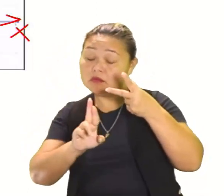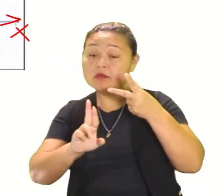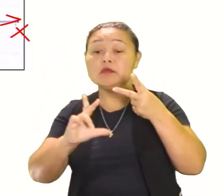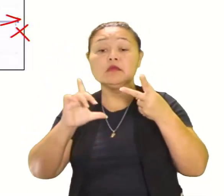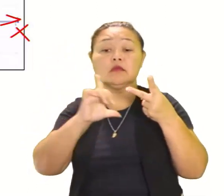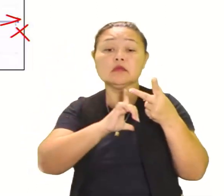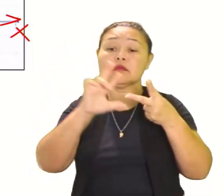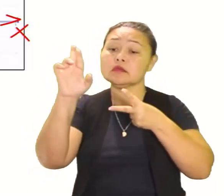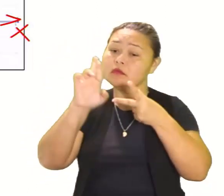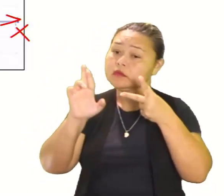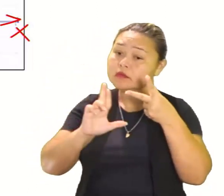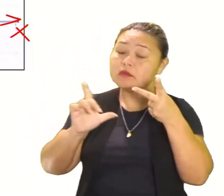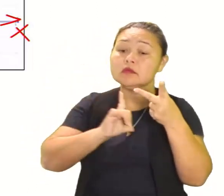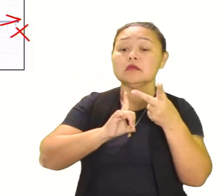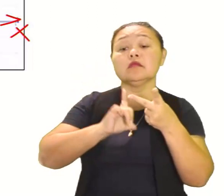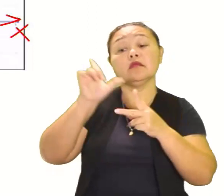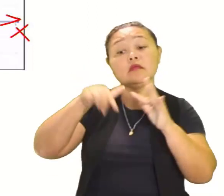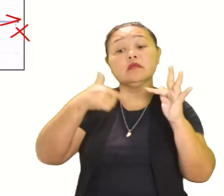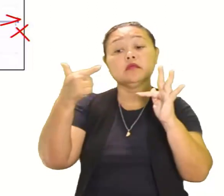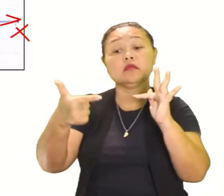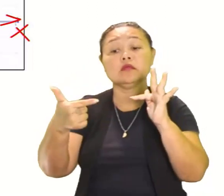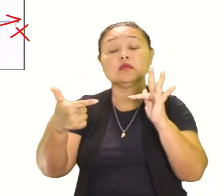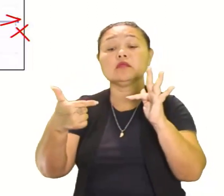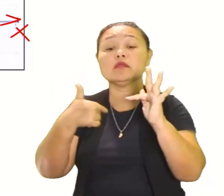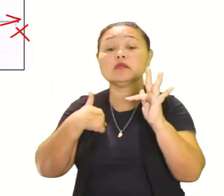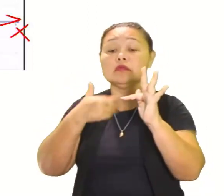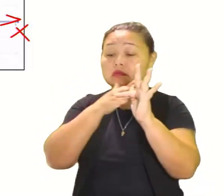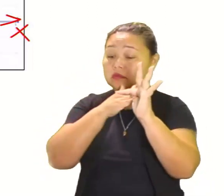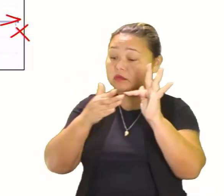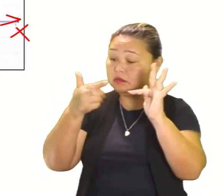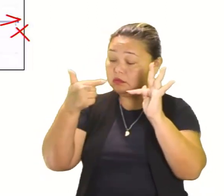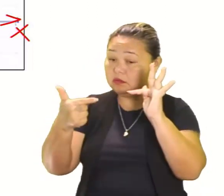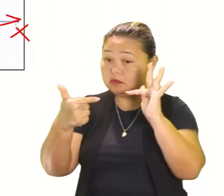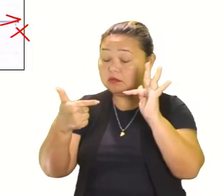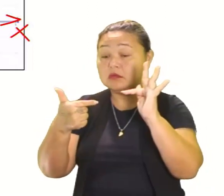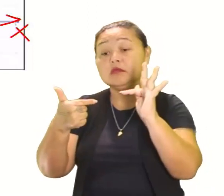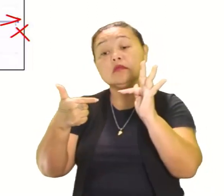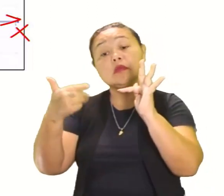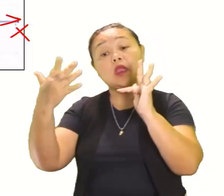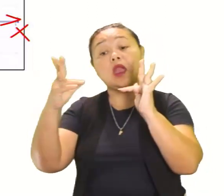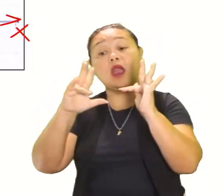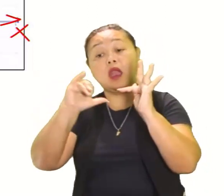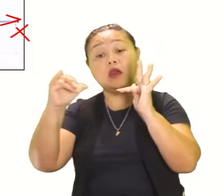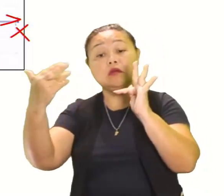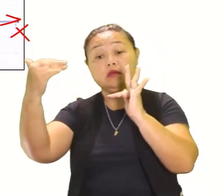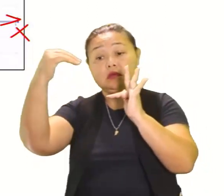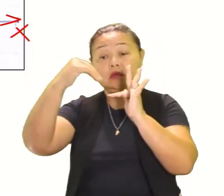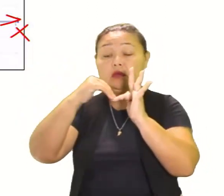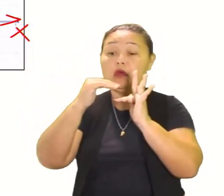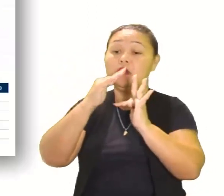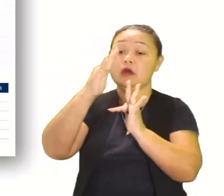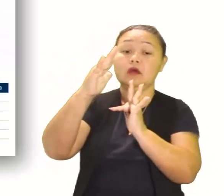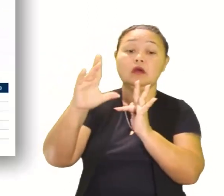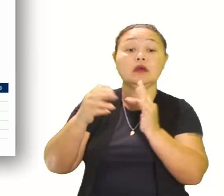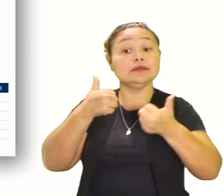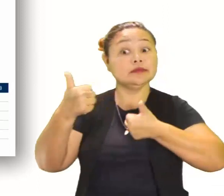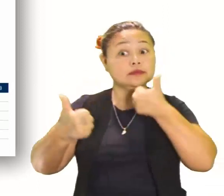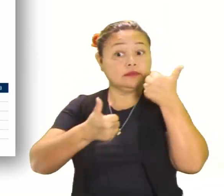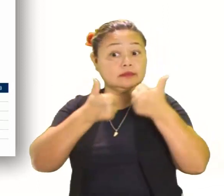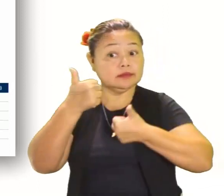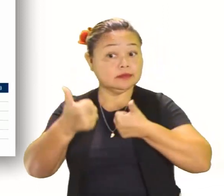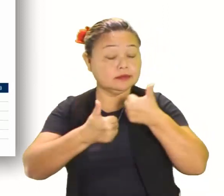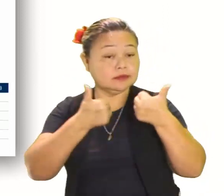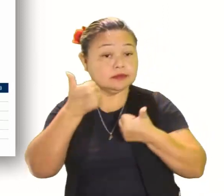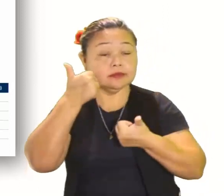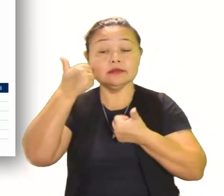função. Tem a raiz é 2. No ponto 2, o gráfico vai rebater a sua reta. Beleza, beleza,